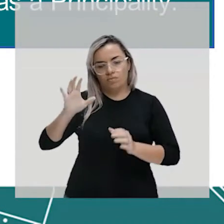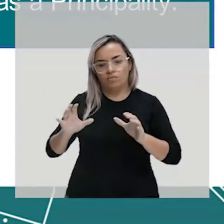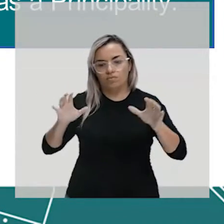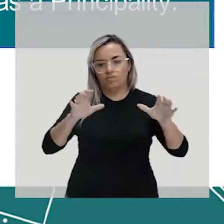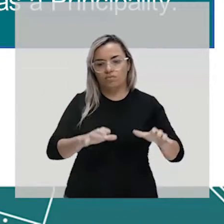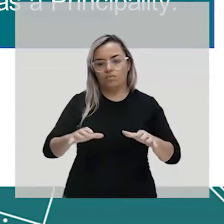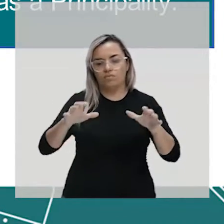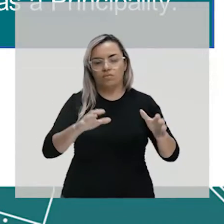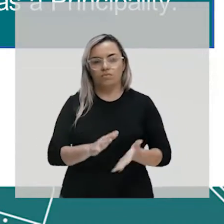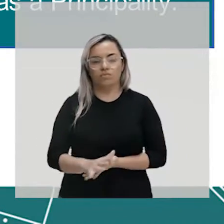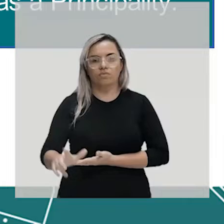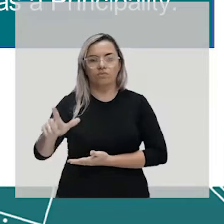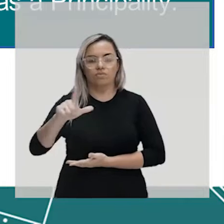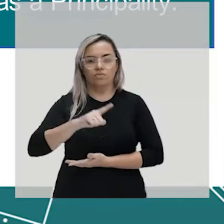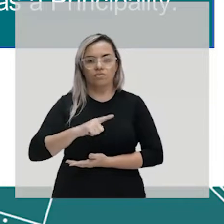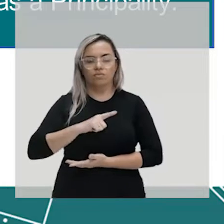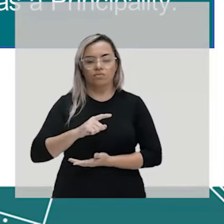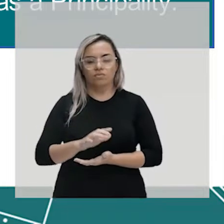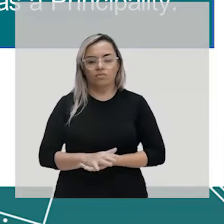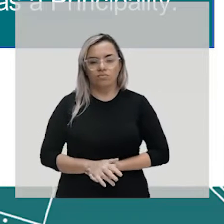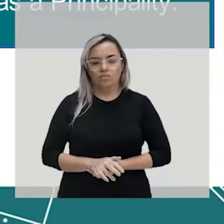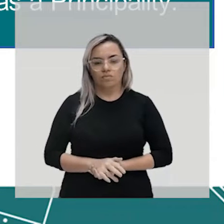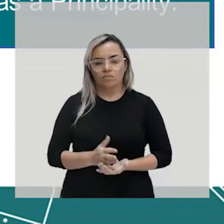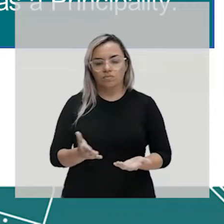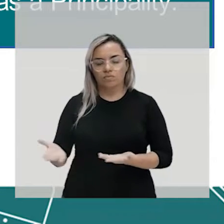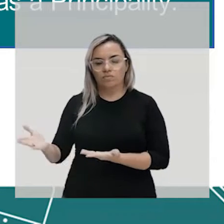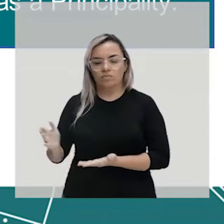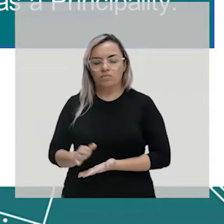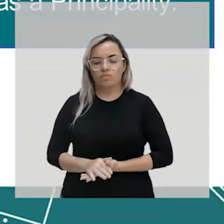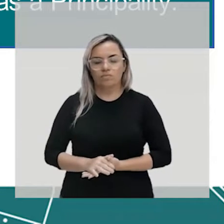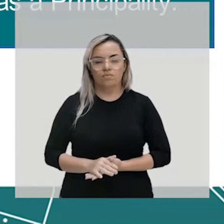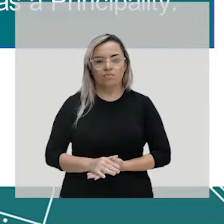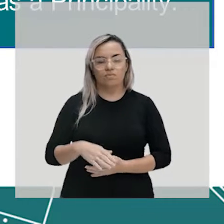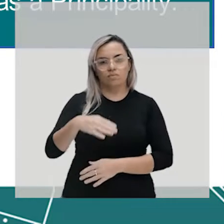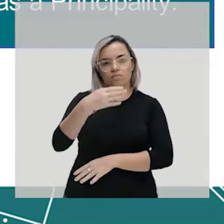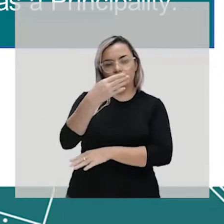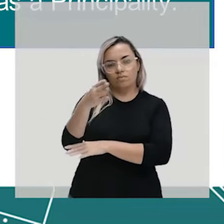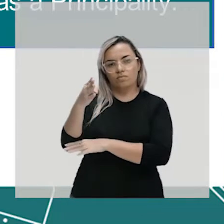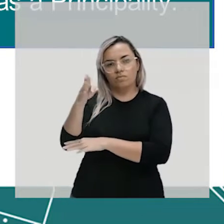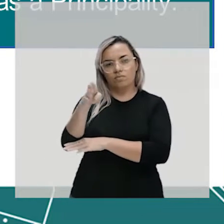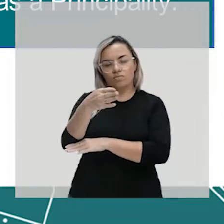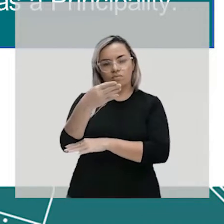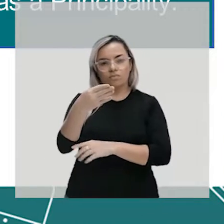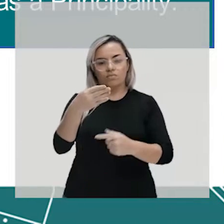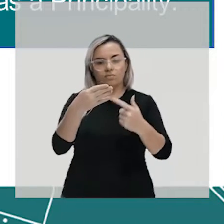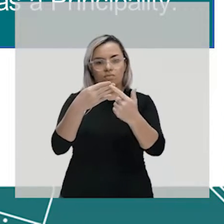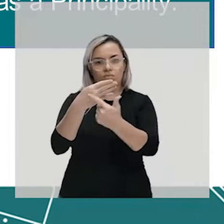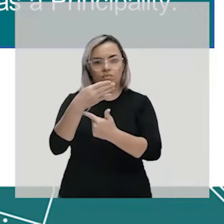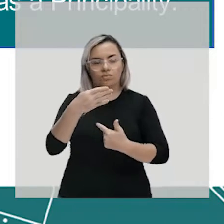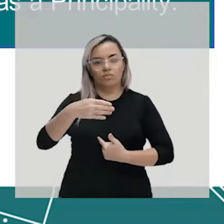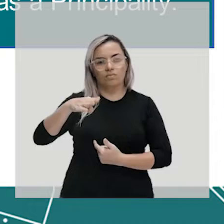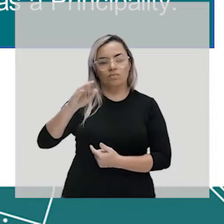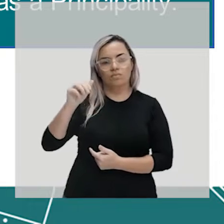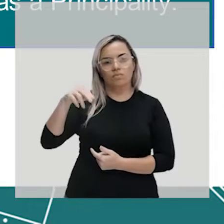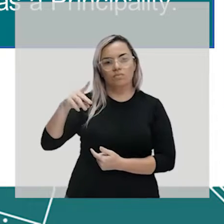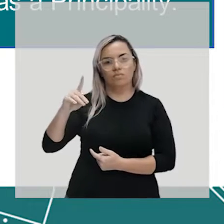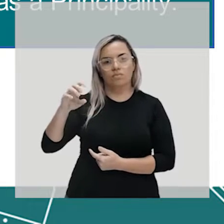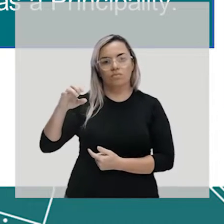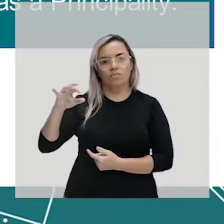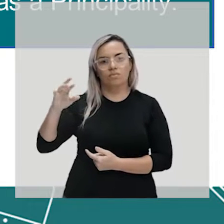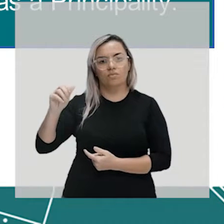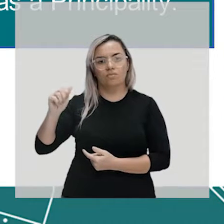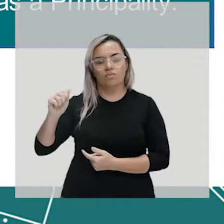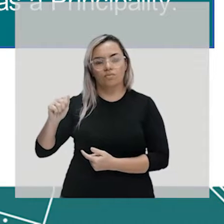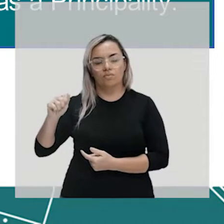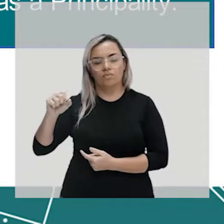Unido que que nós vamos ter primeiro questão das Bandeiras cada um dos quatro países País